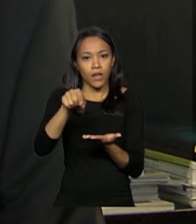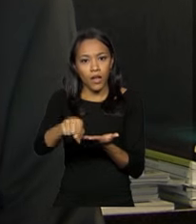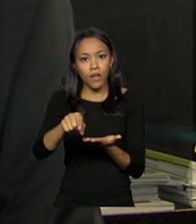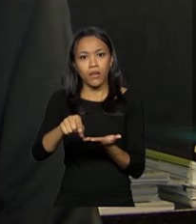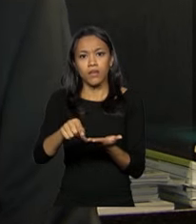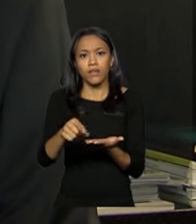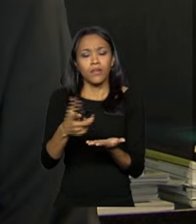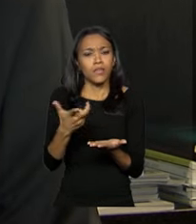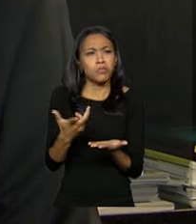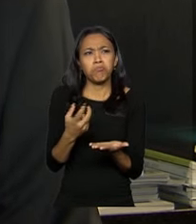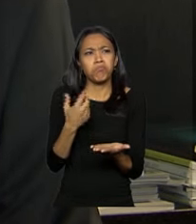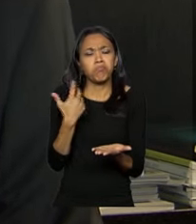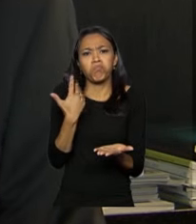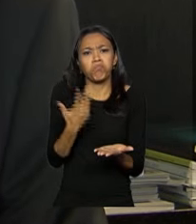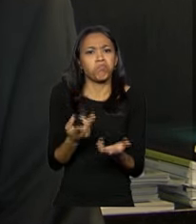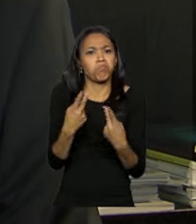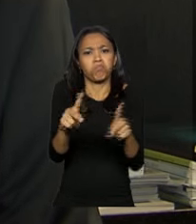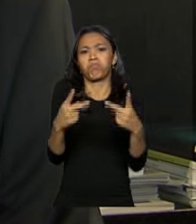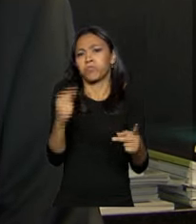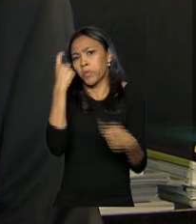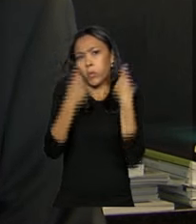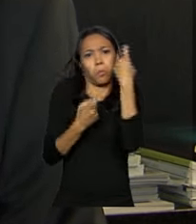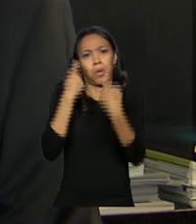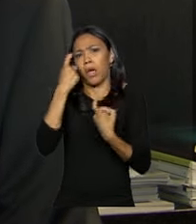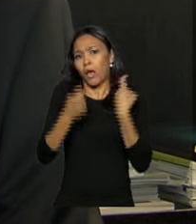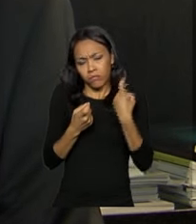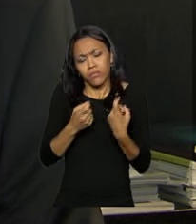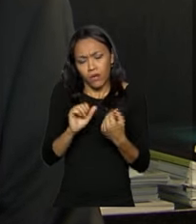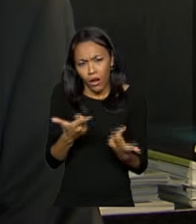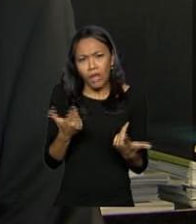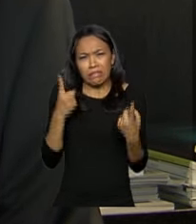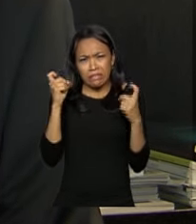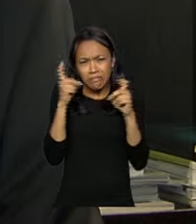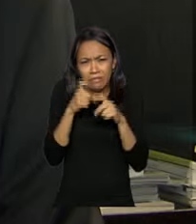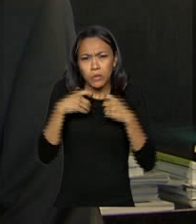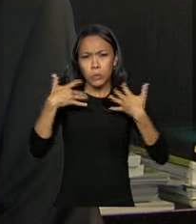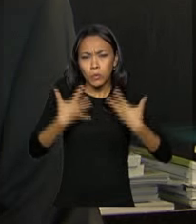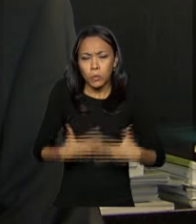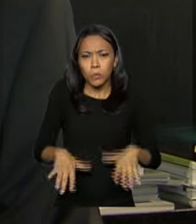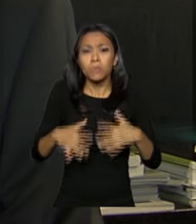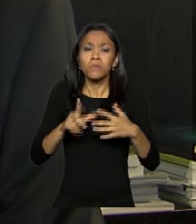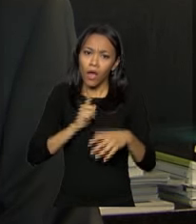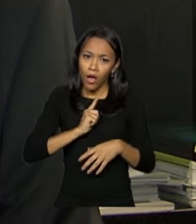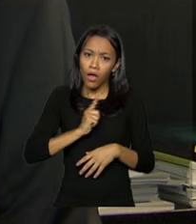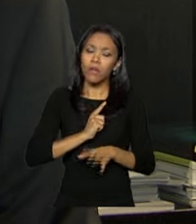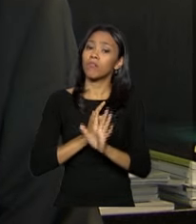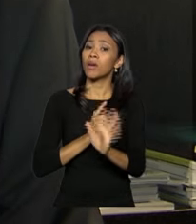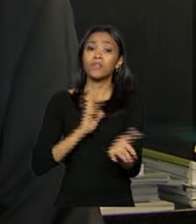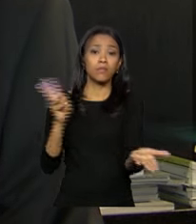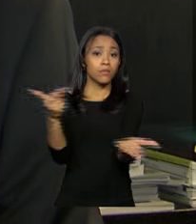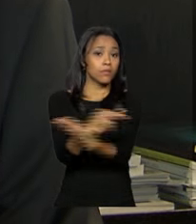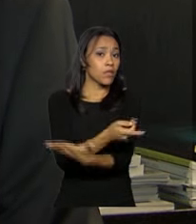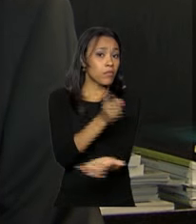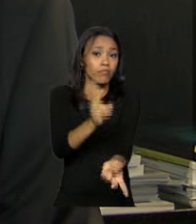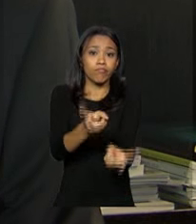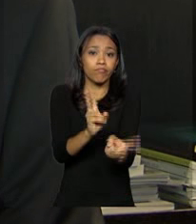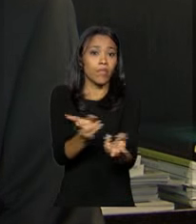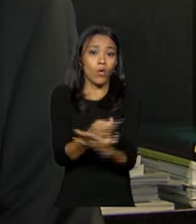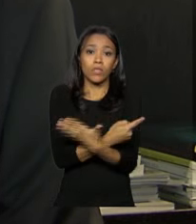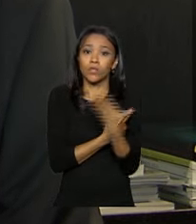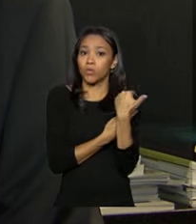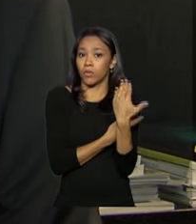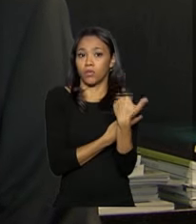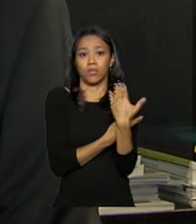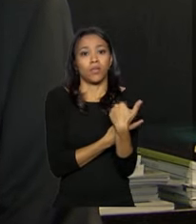estão muito preocupados. Tem dificuldade? Tem. Mas essas dificuldades, como sempre aconteceram no passado,